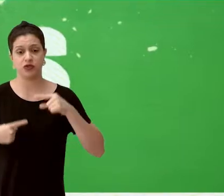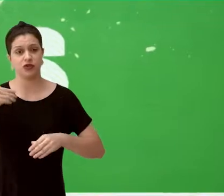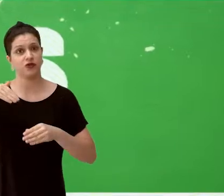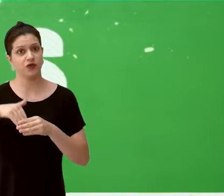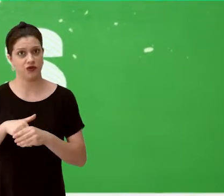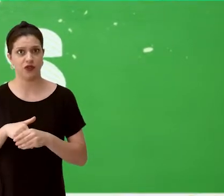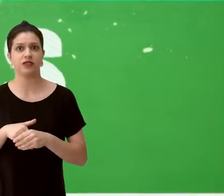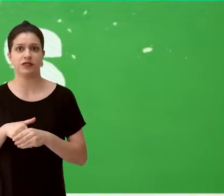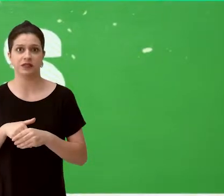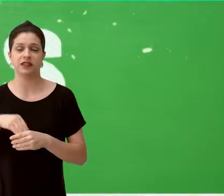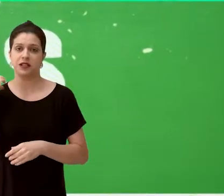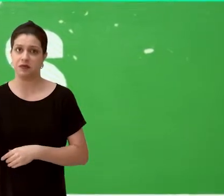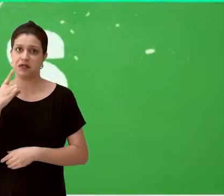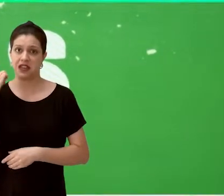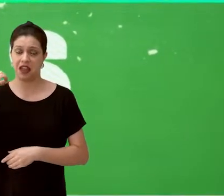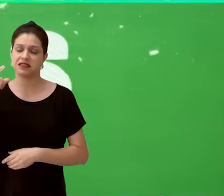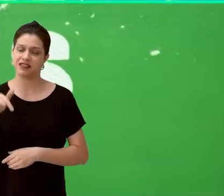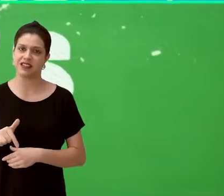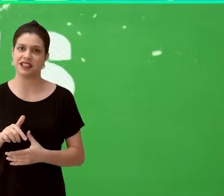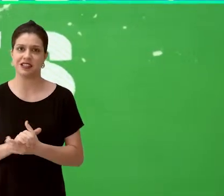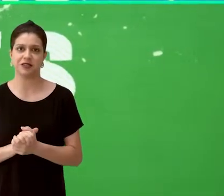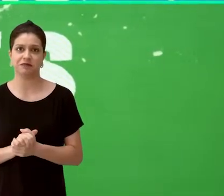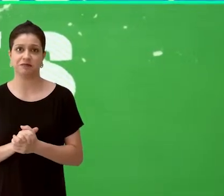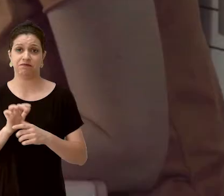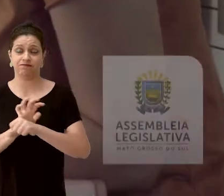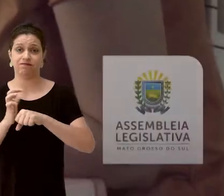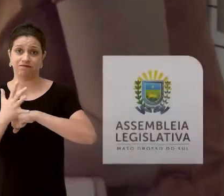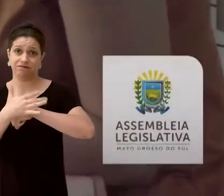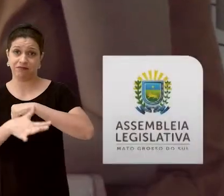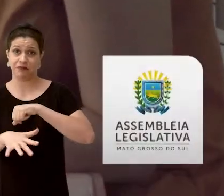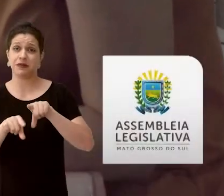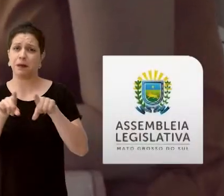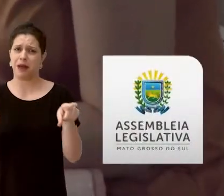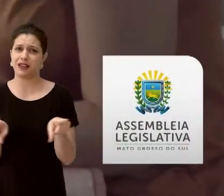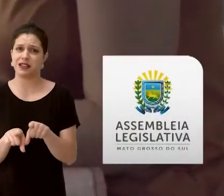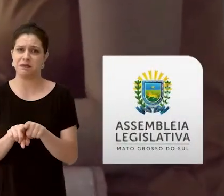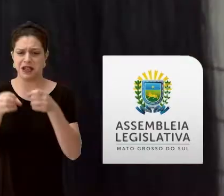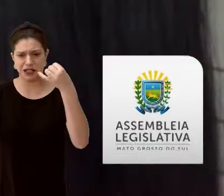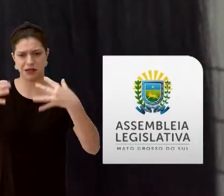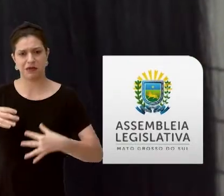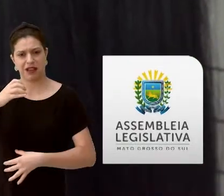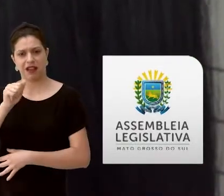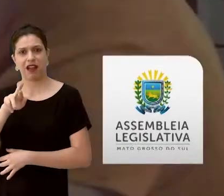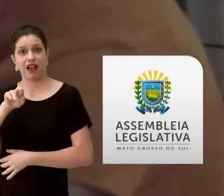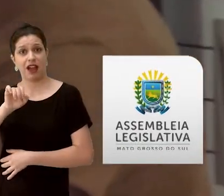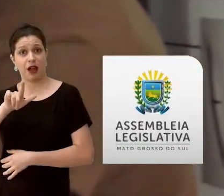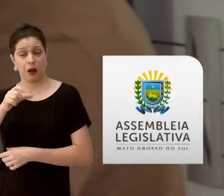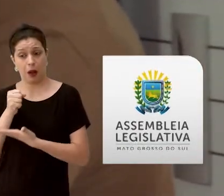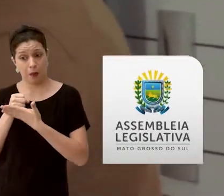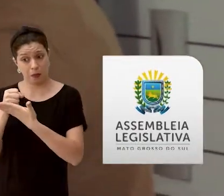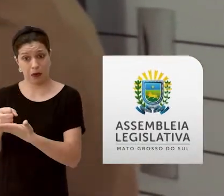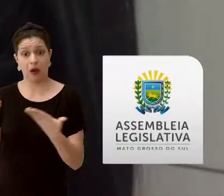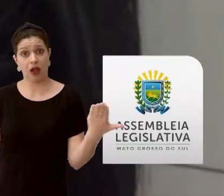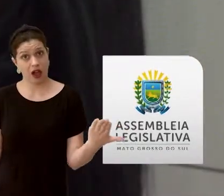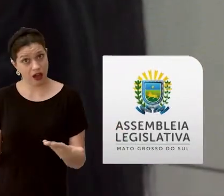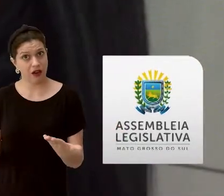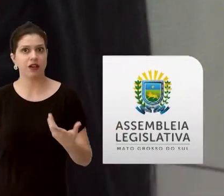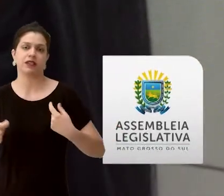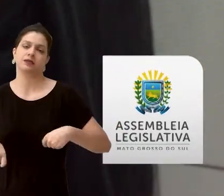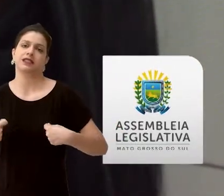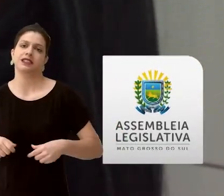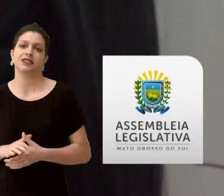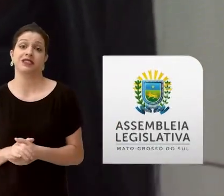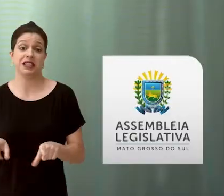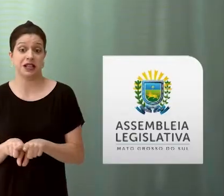proposições discutidos e votados pelos deputados em meio à pandemia. Mas escolhemos falar também da Carol, que recebeu o apoio que precisava